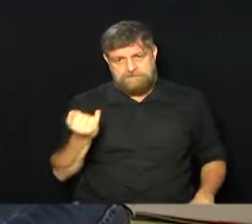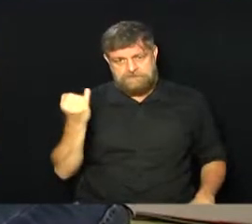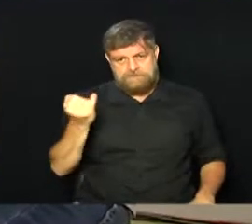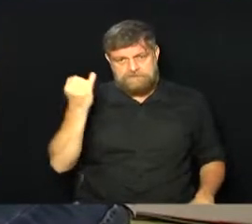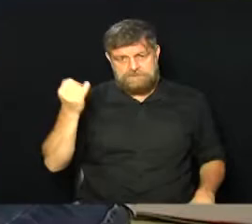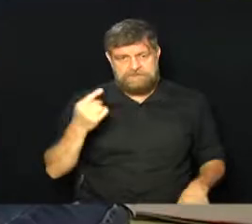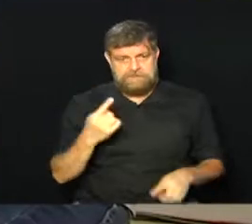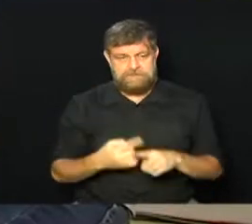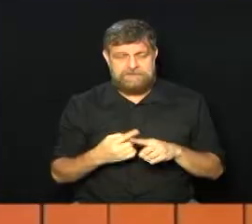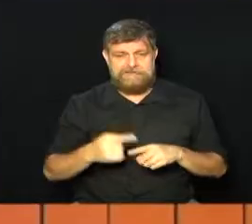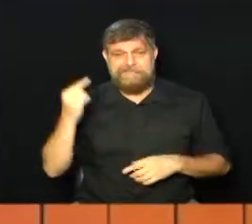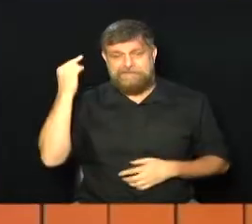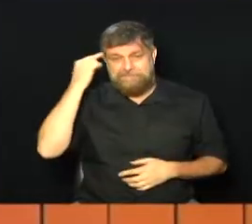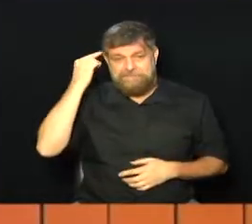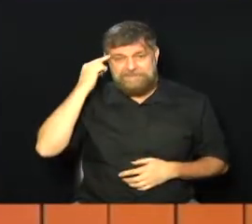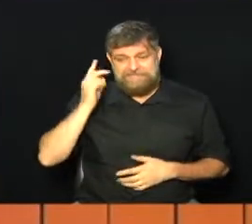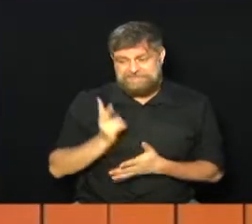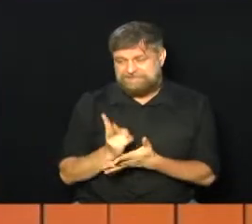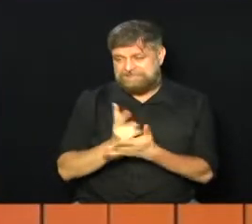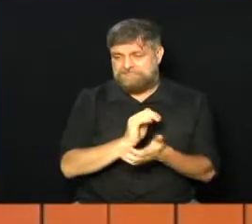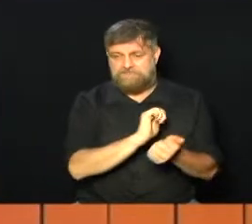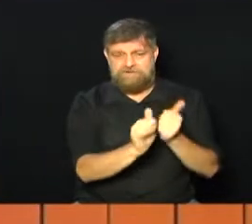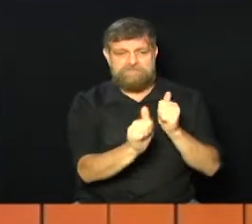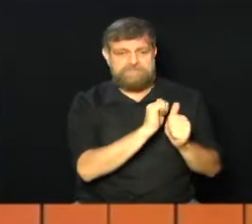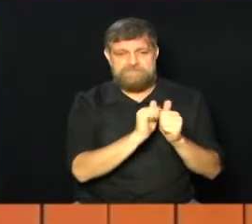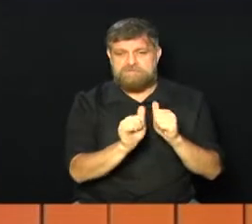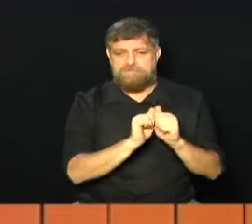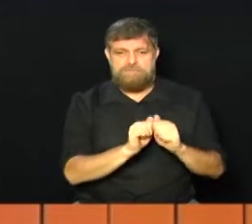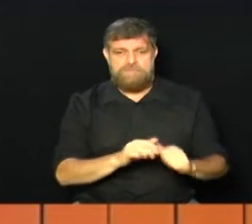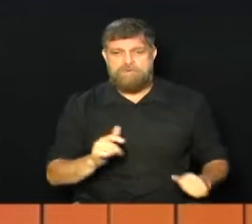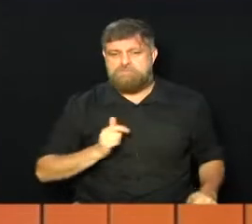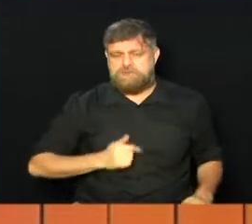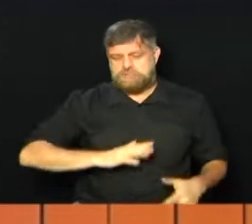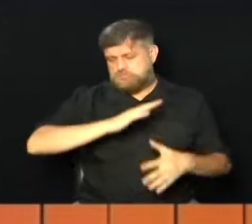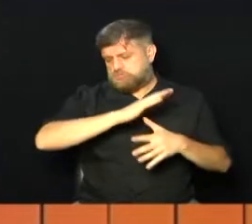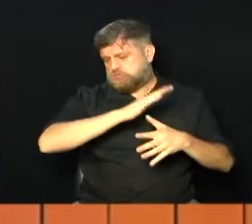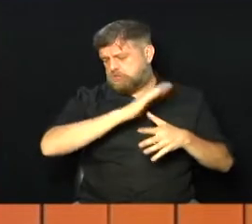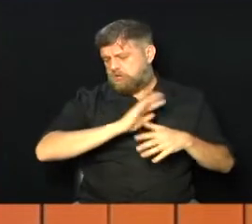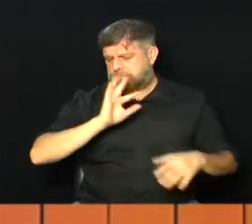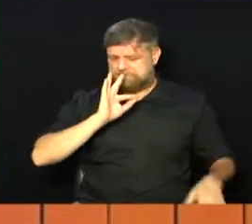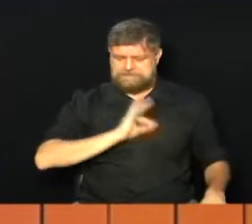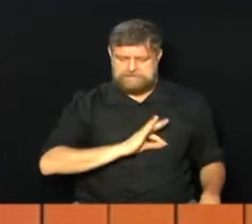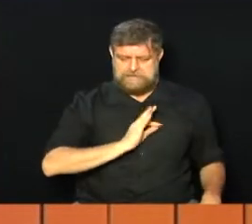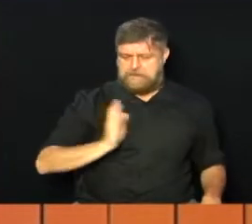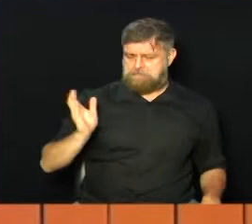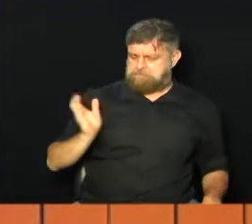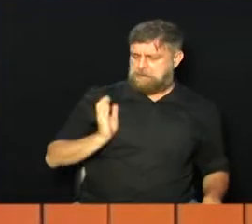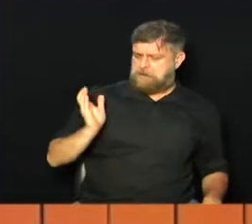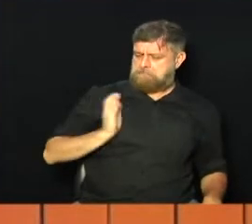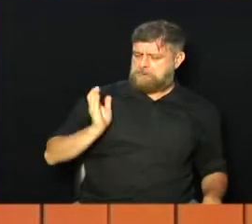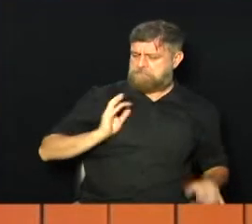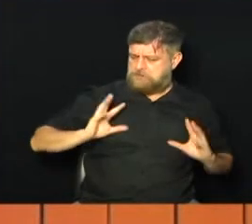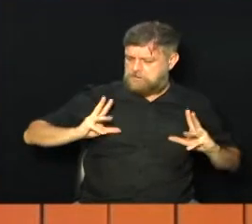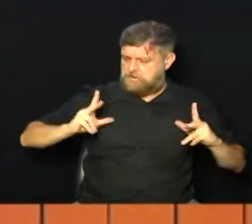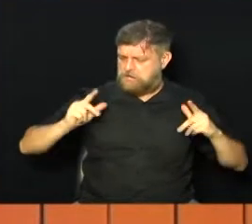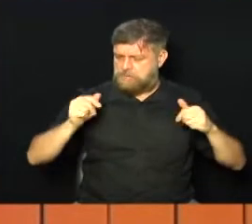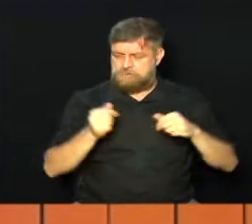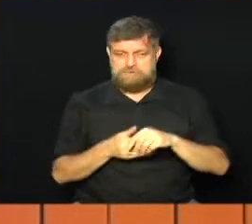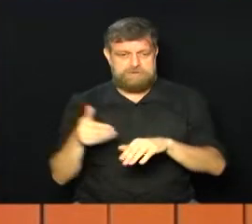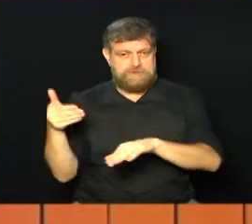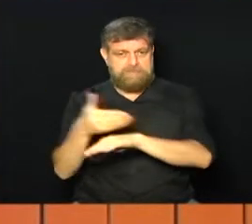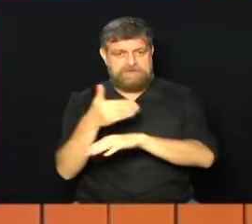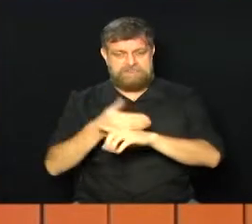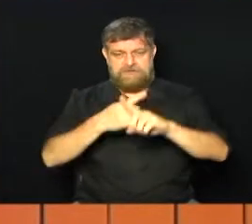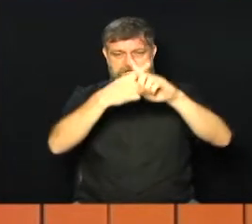Eduardo, que pensa que sempre o futebol tem aquele glamour dos grandes salários, todos os jogadores jogando Campeonato Brasileiro de Série